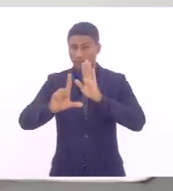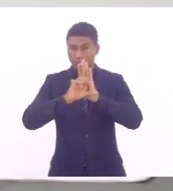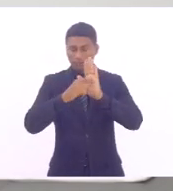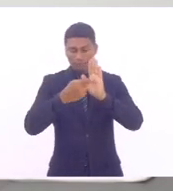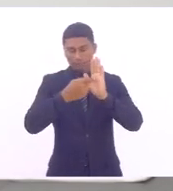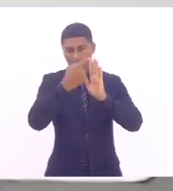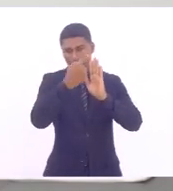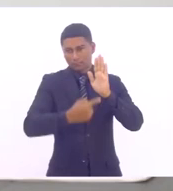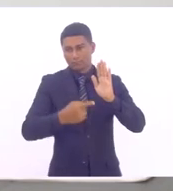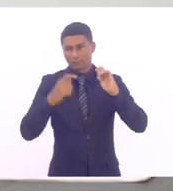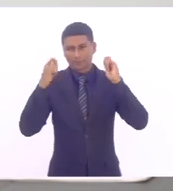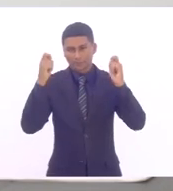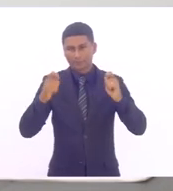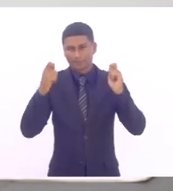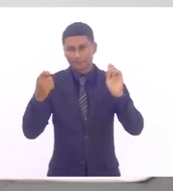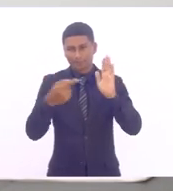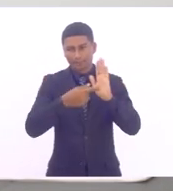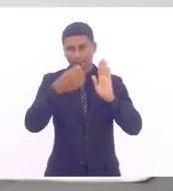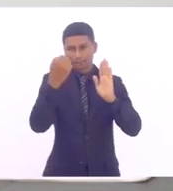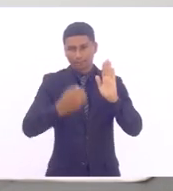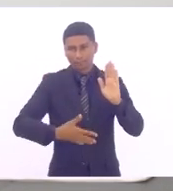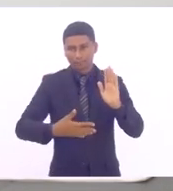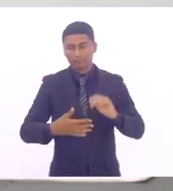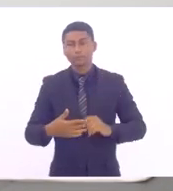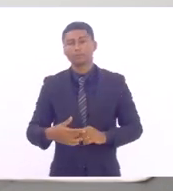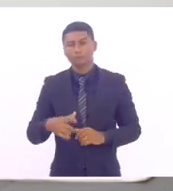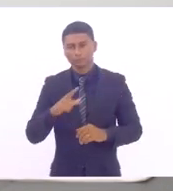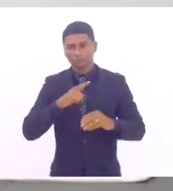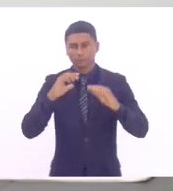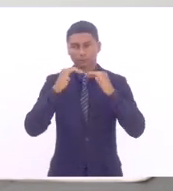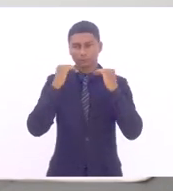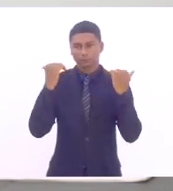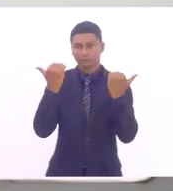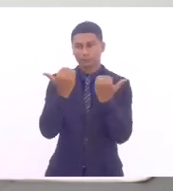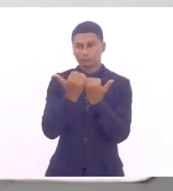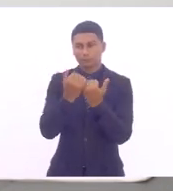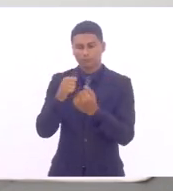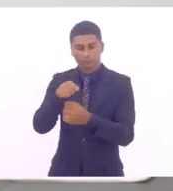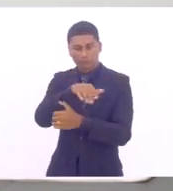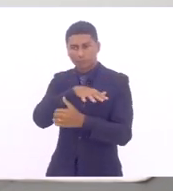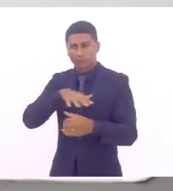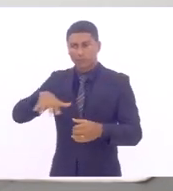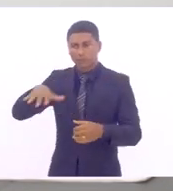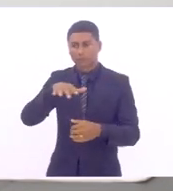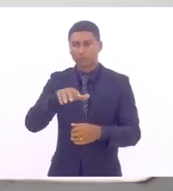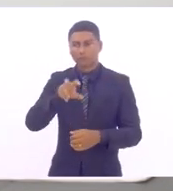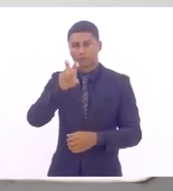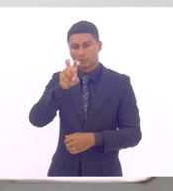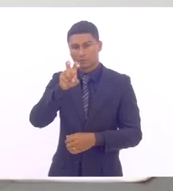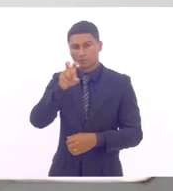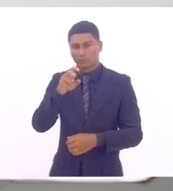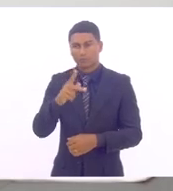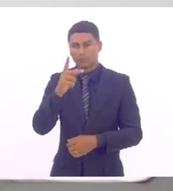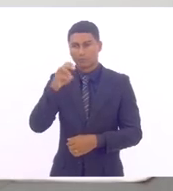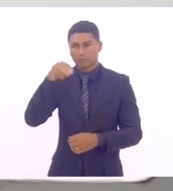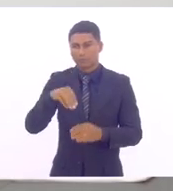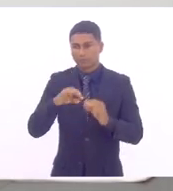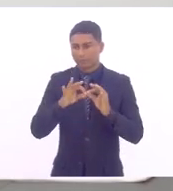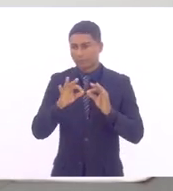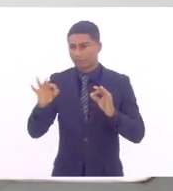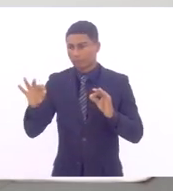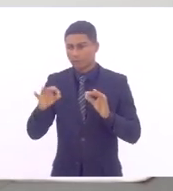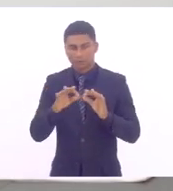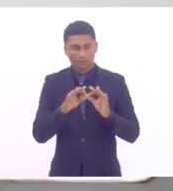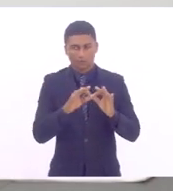estabelece uma área indireta de influência do estádio, hoje estabelecida em 5 quilômetros, em que ali você pode